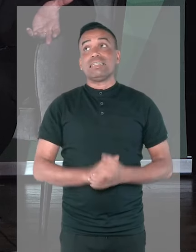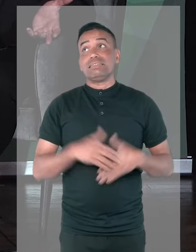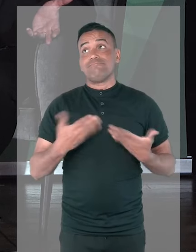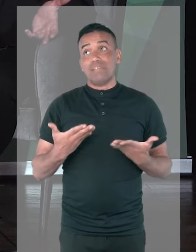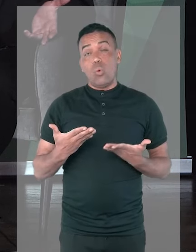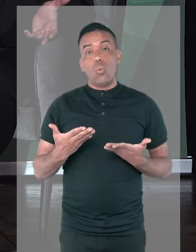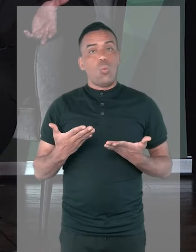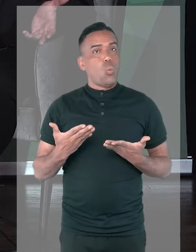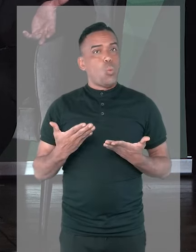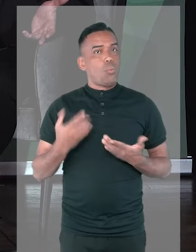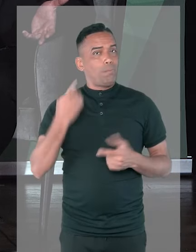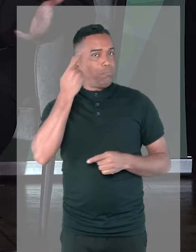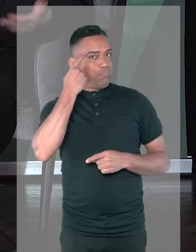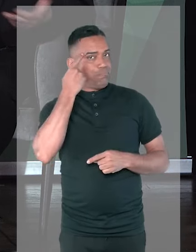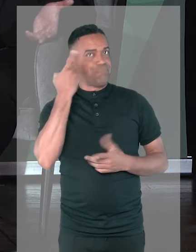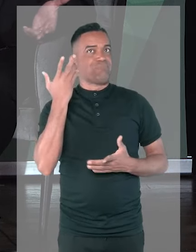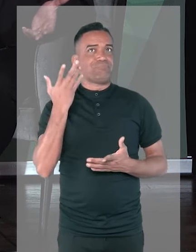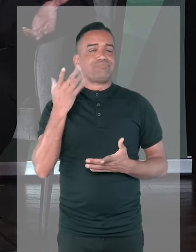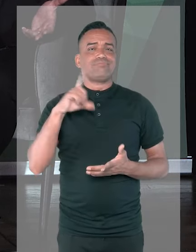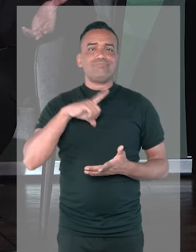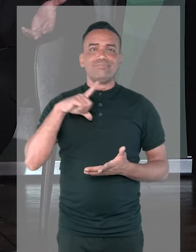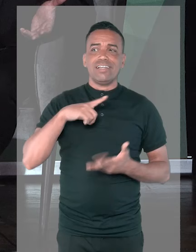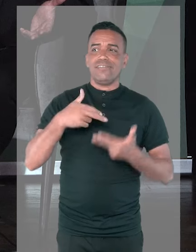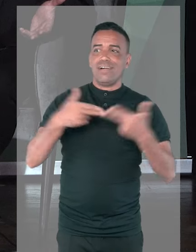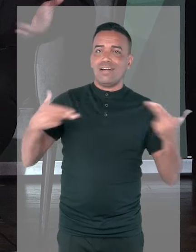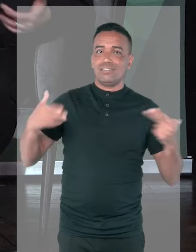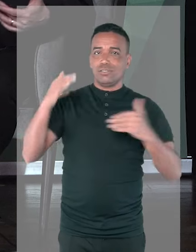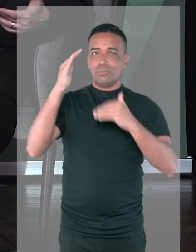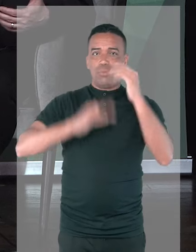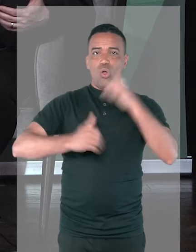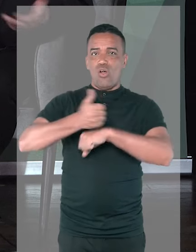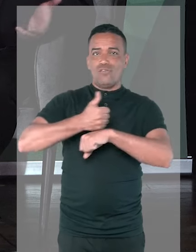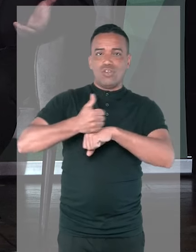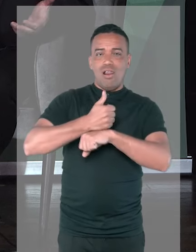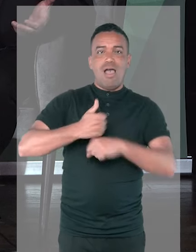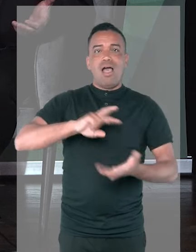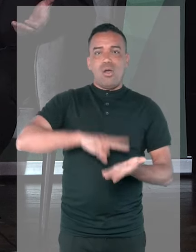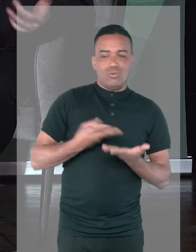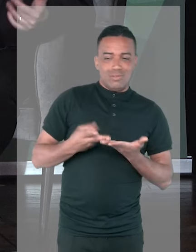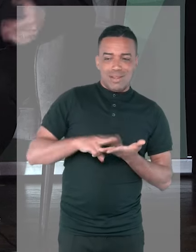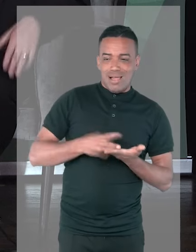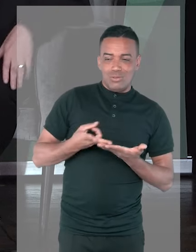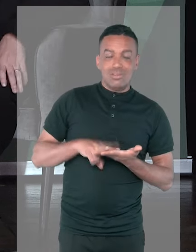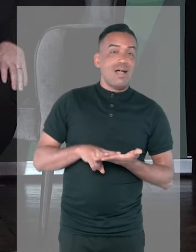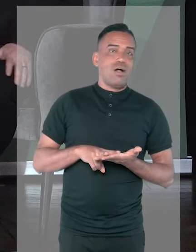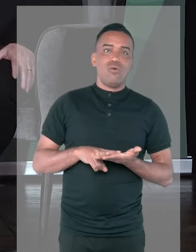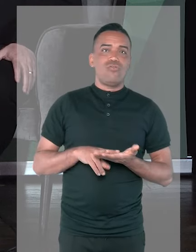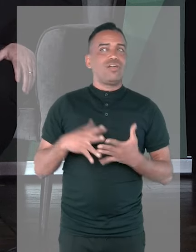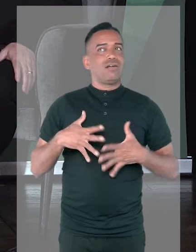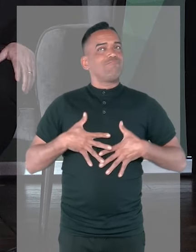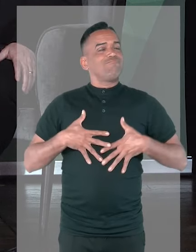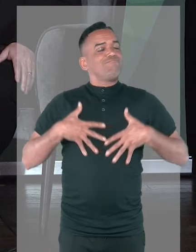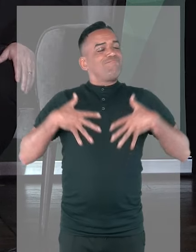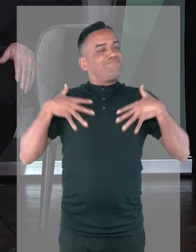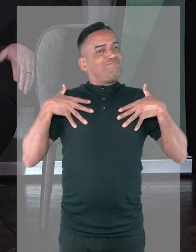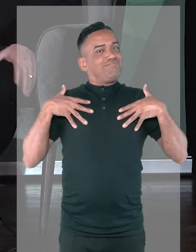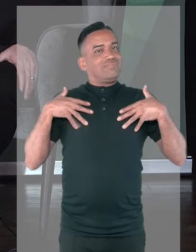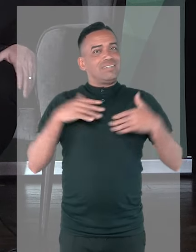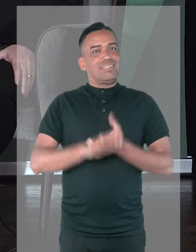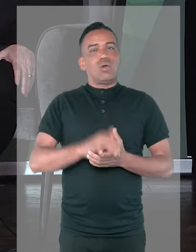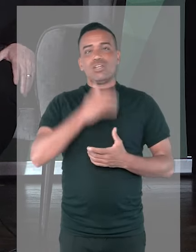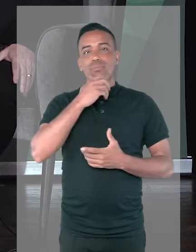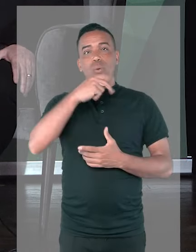suponho que haja muito tradutor por aí que se satisfaça em escrever, apenas traduzindo. Sei lá, Paulo Henriques